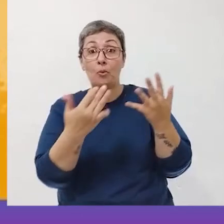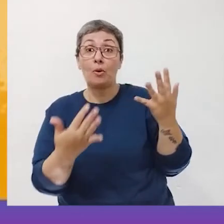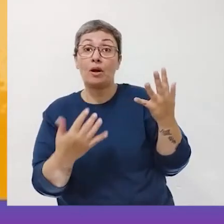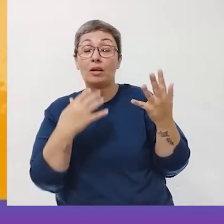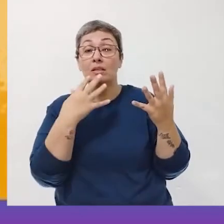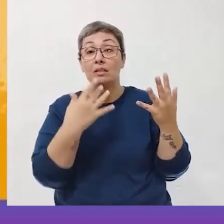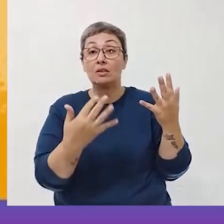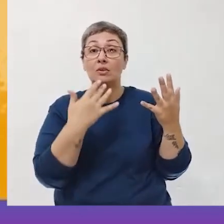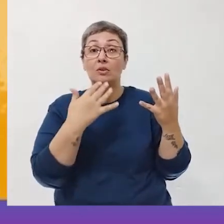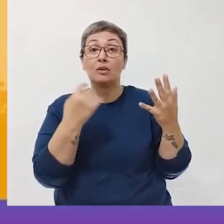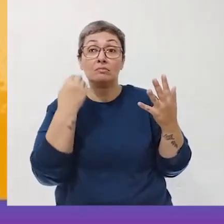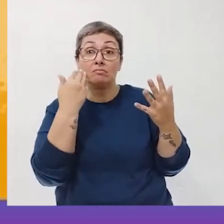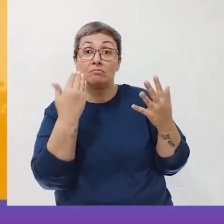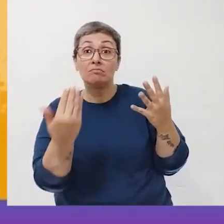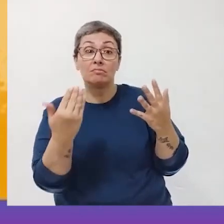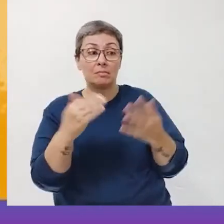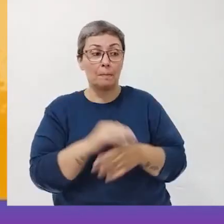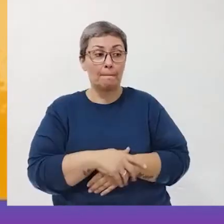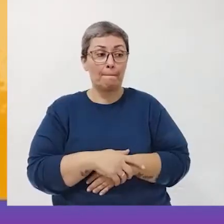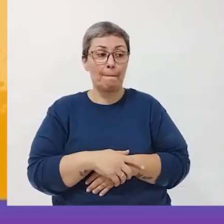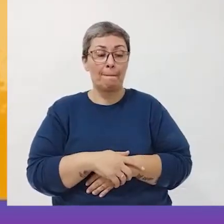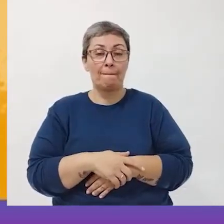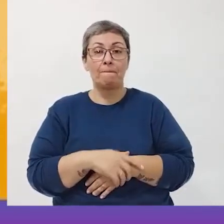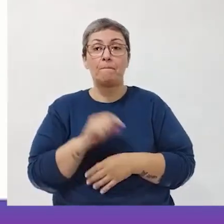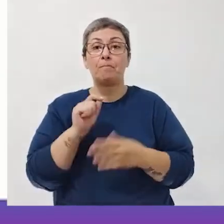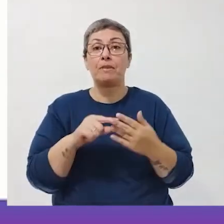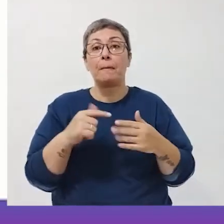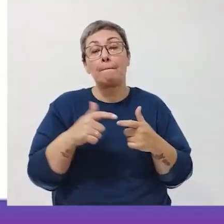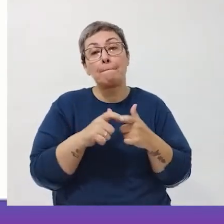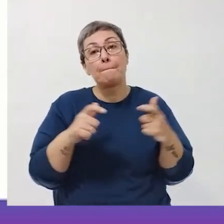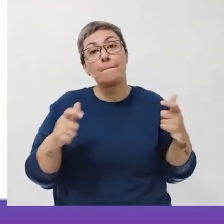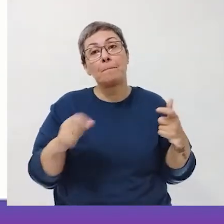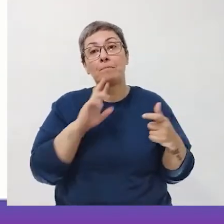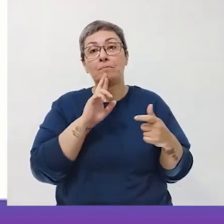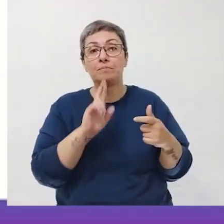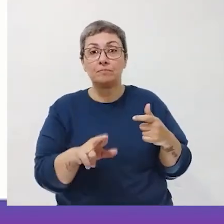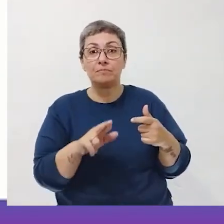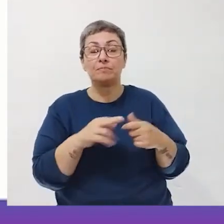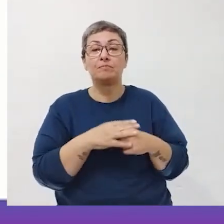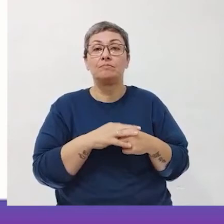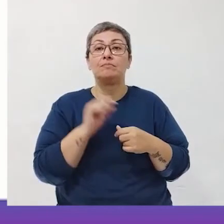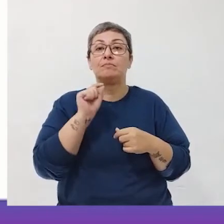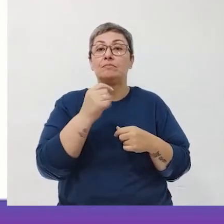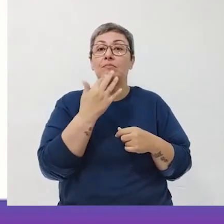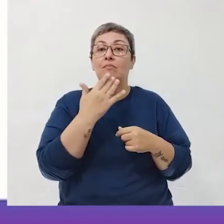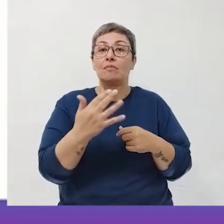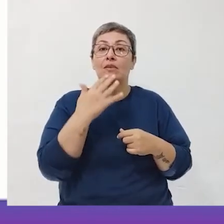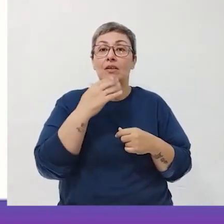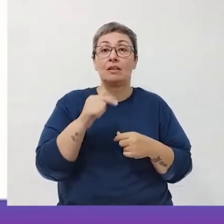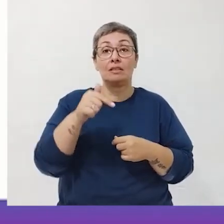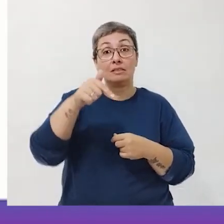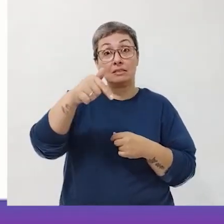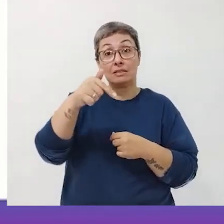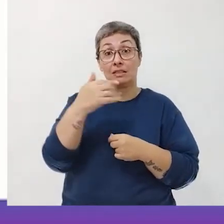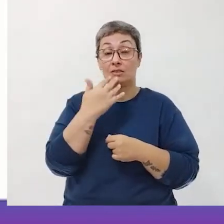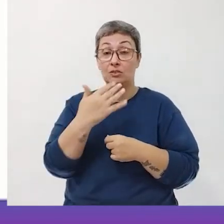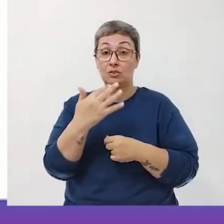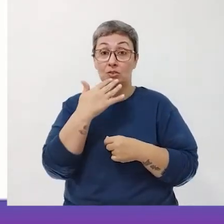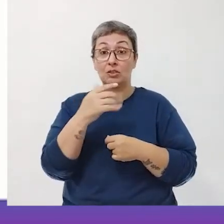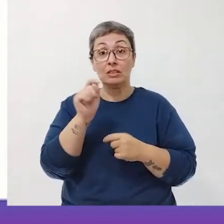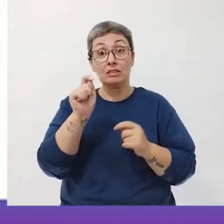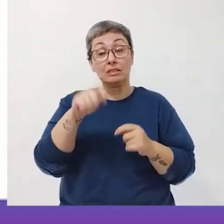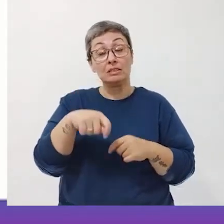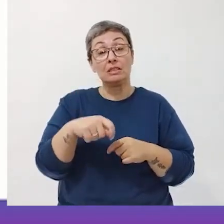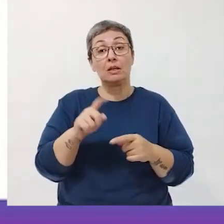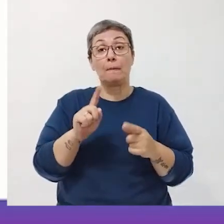você vê no arco-íris? A maioria de vocês respondeu que o arco-íris tem 7 cores, e é